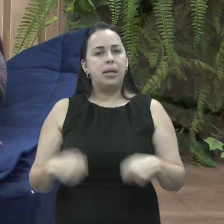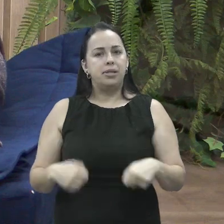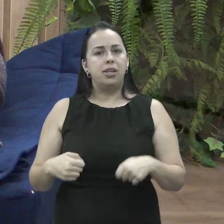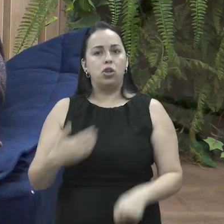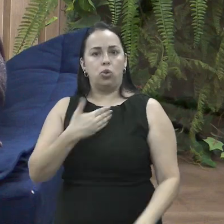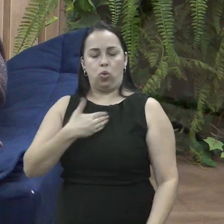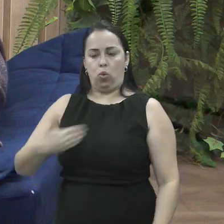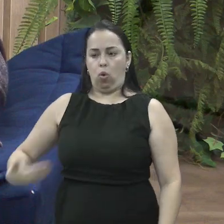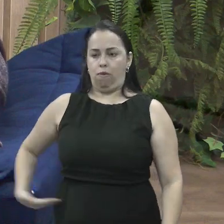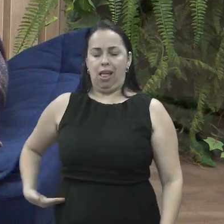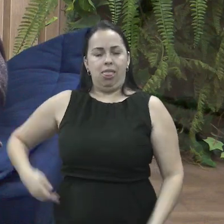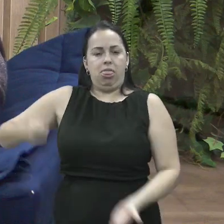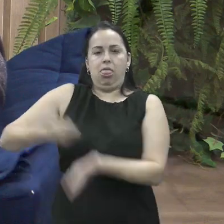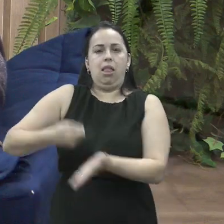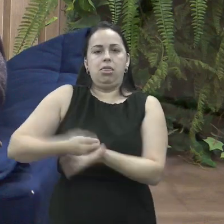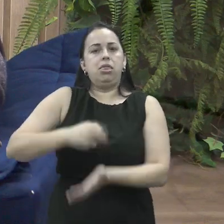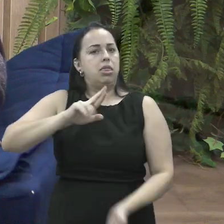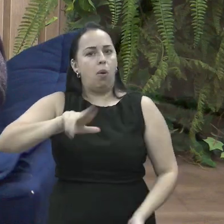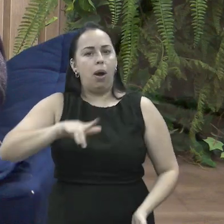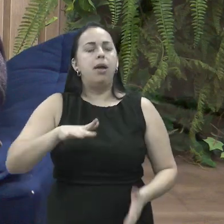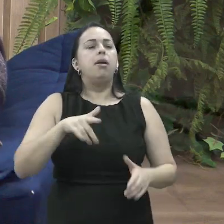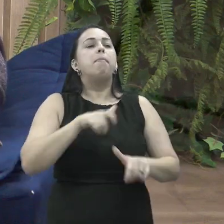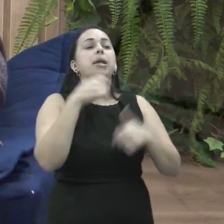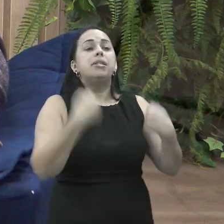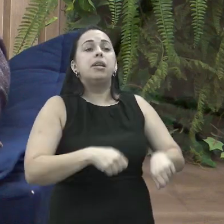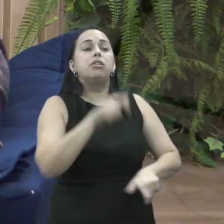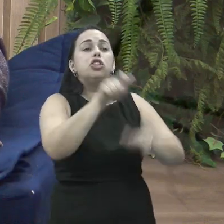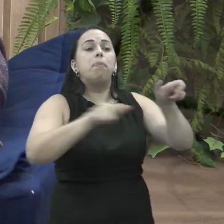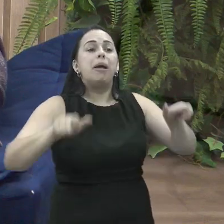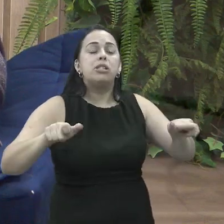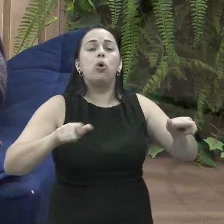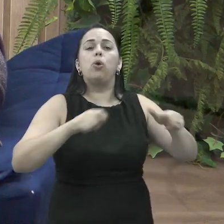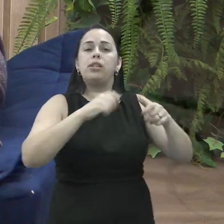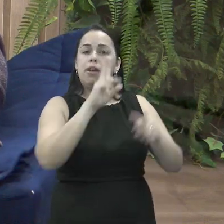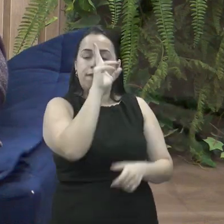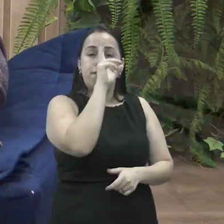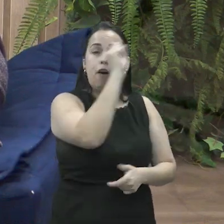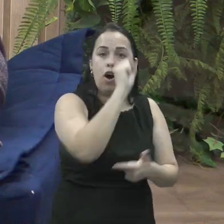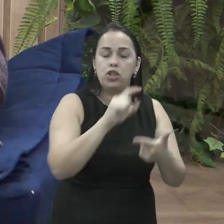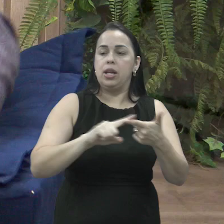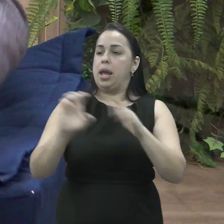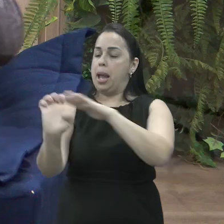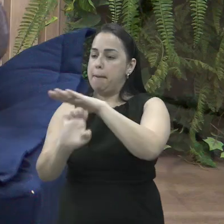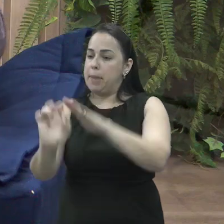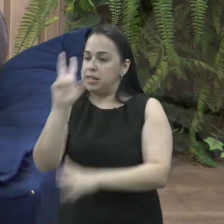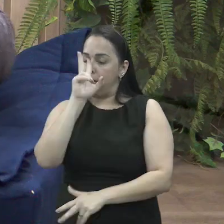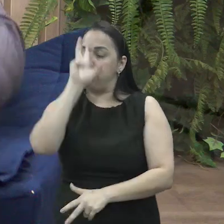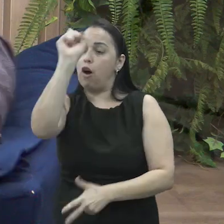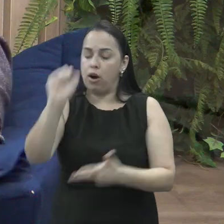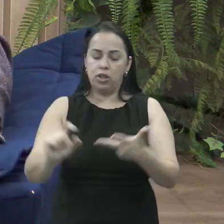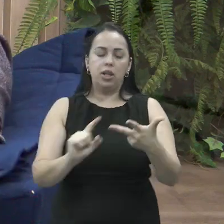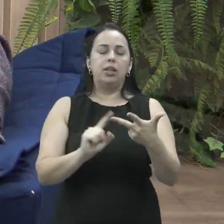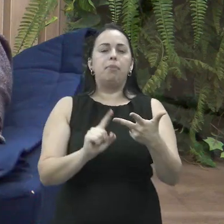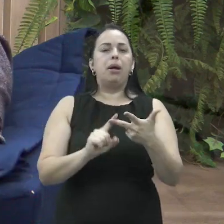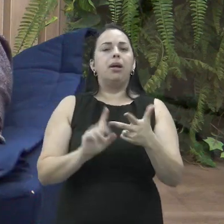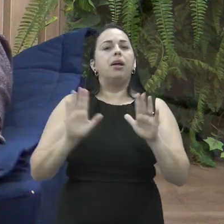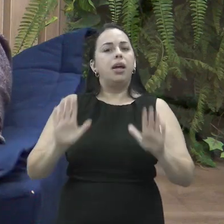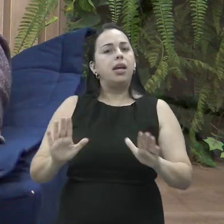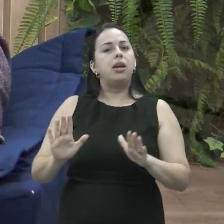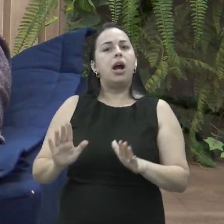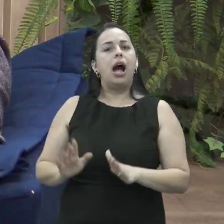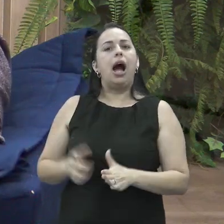Estado mais desinchado e não um Estado forte. Nós precisamos de pessoas fortes, nós precisamos de instituições fortes, nós precisamos de empresas fortes, mas o Estado